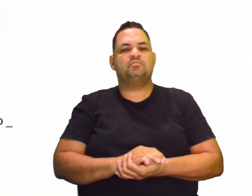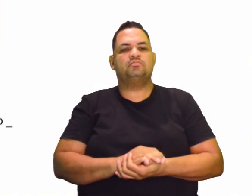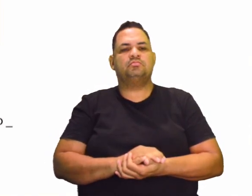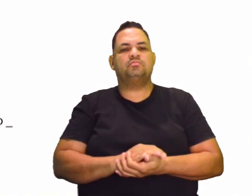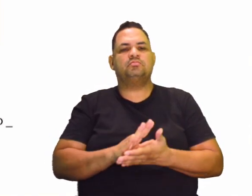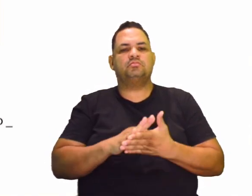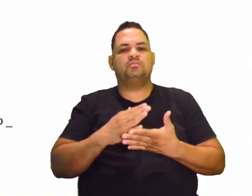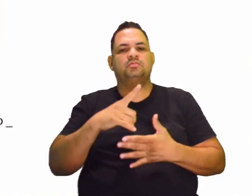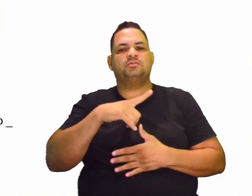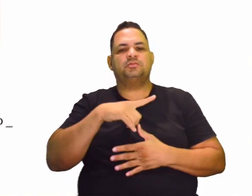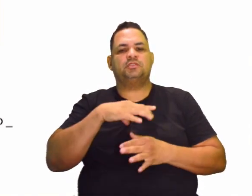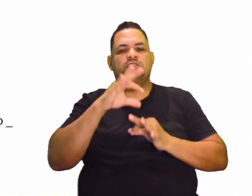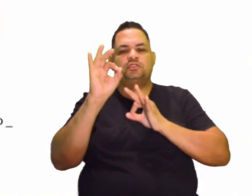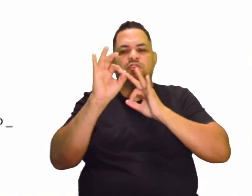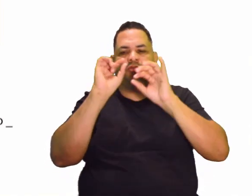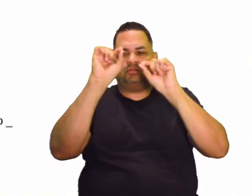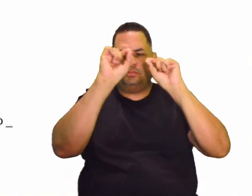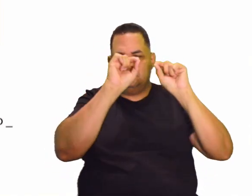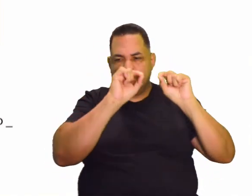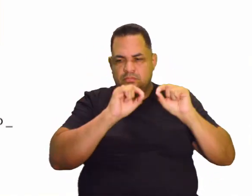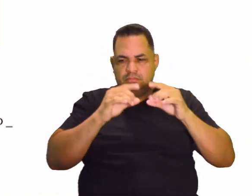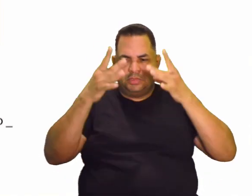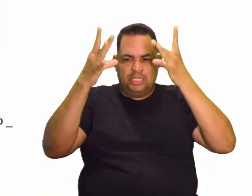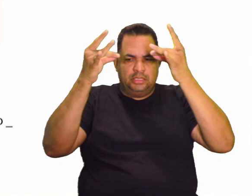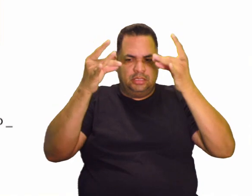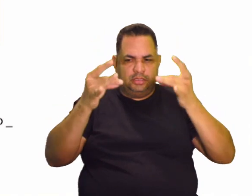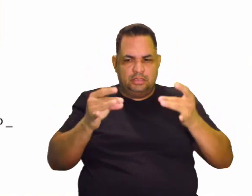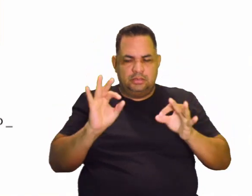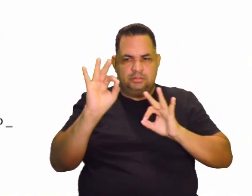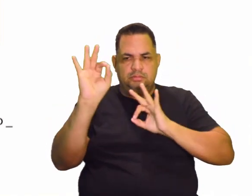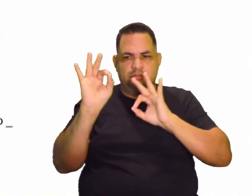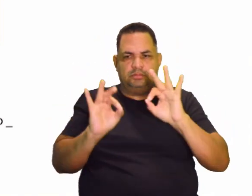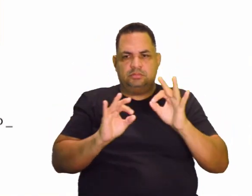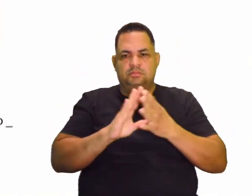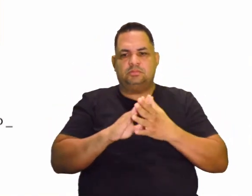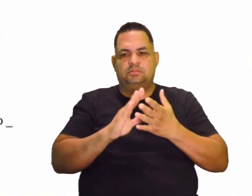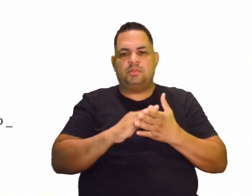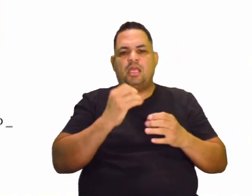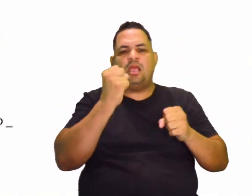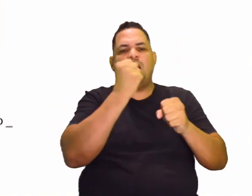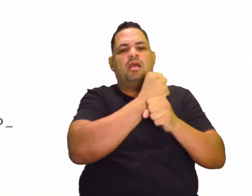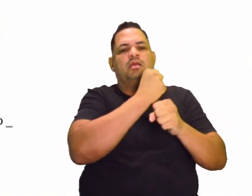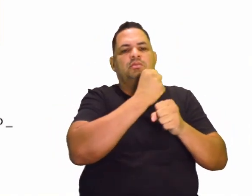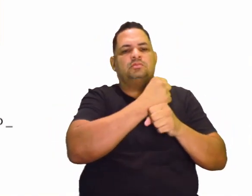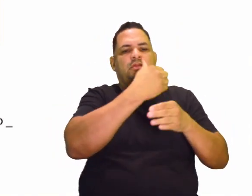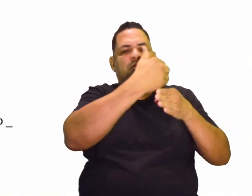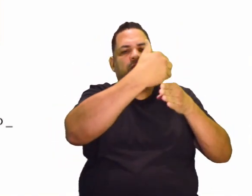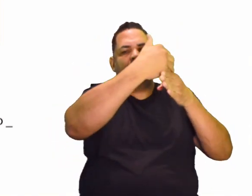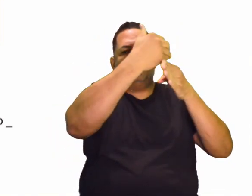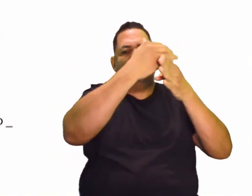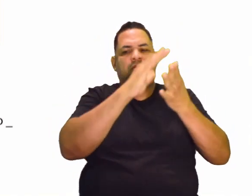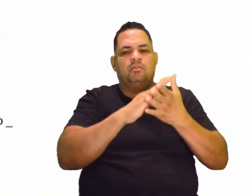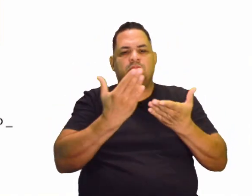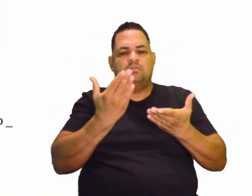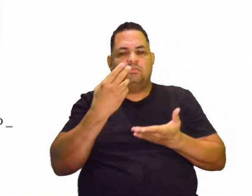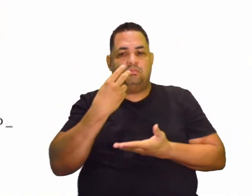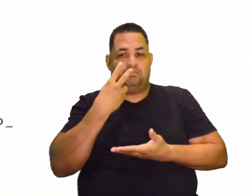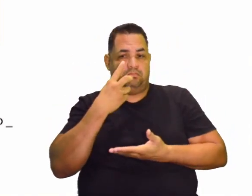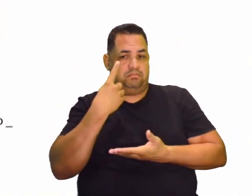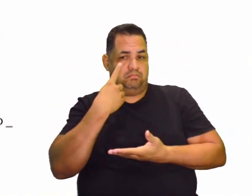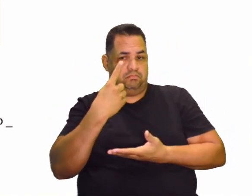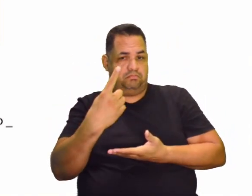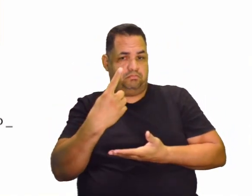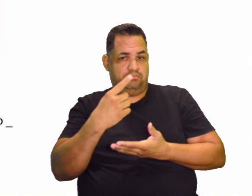leves e cheias de ornamentos. Então, esses prédios públicos, podemos dizer assim,